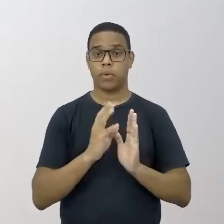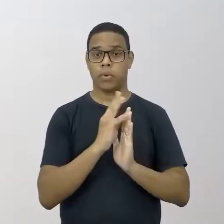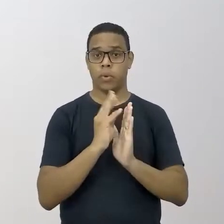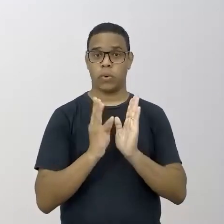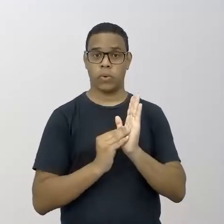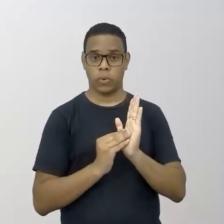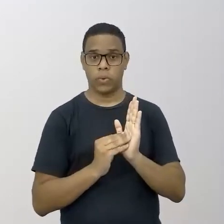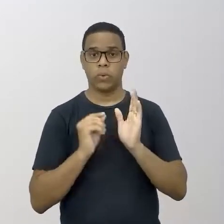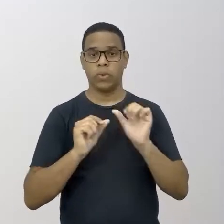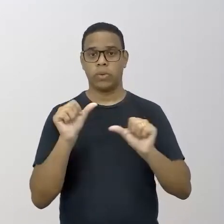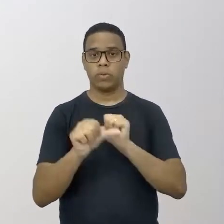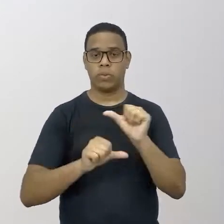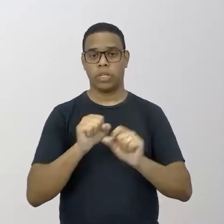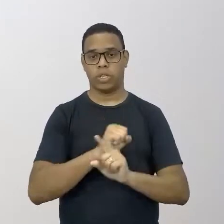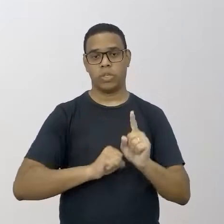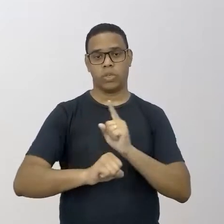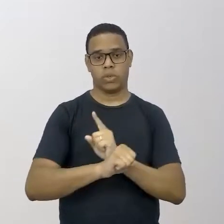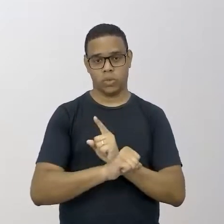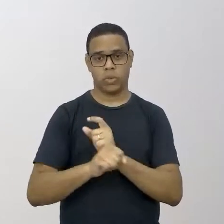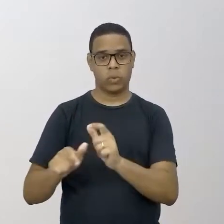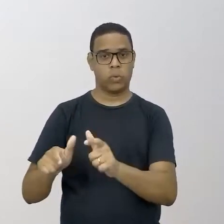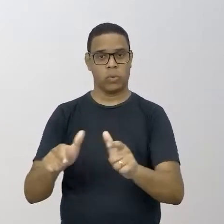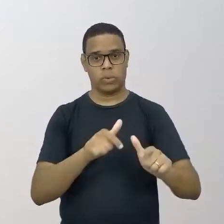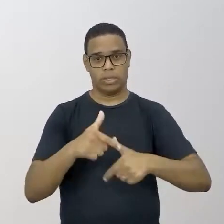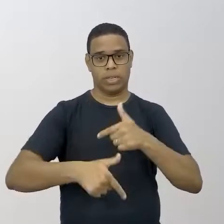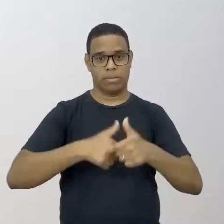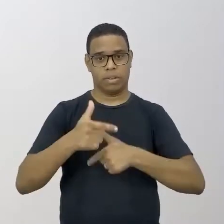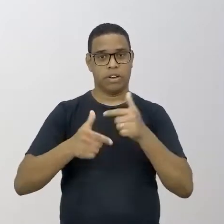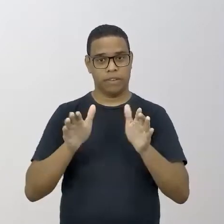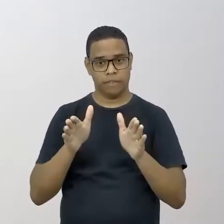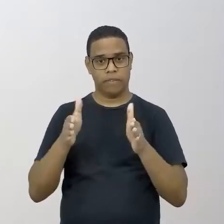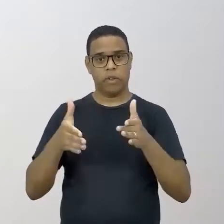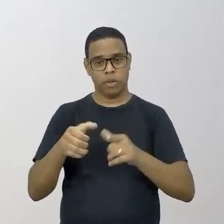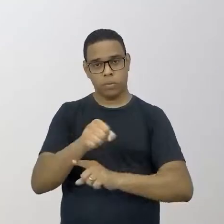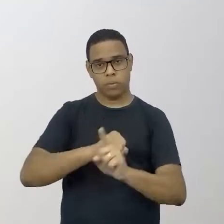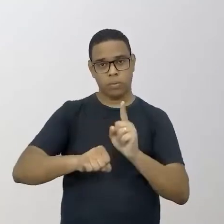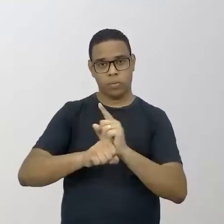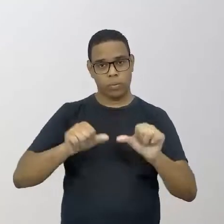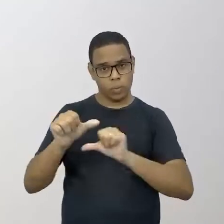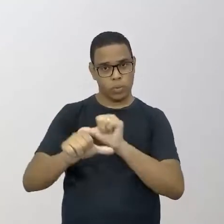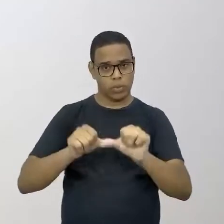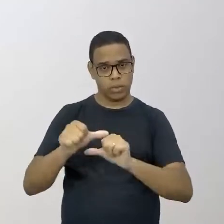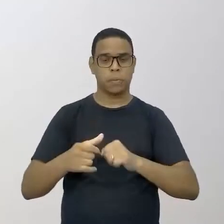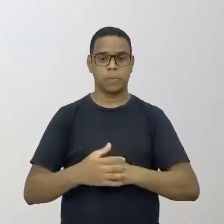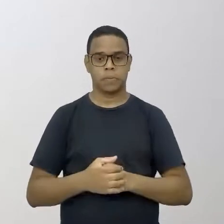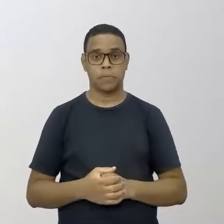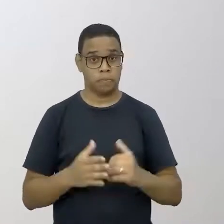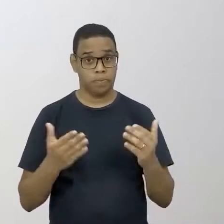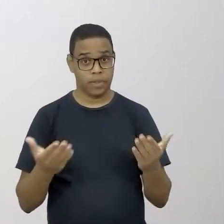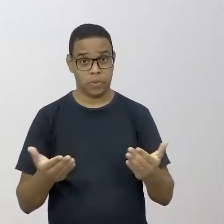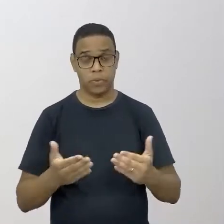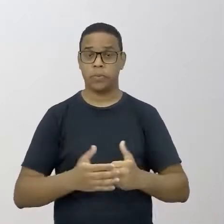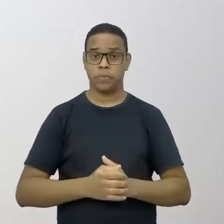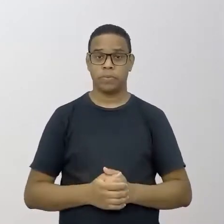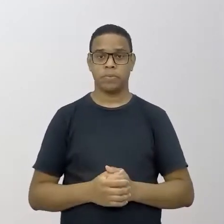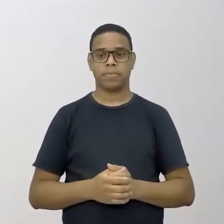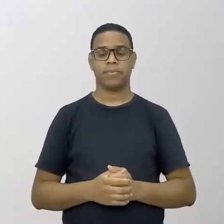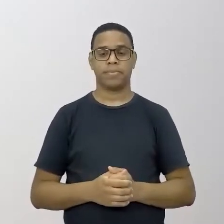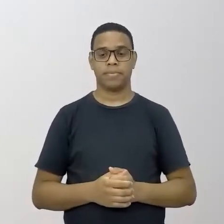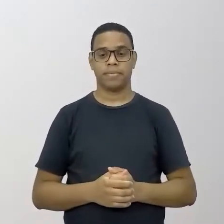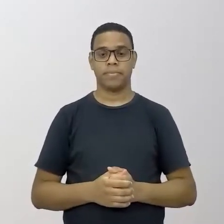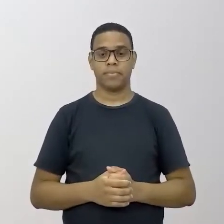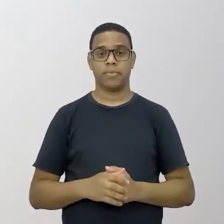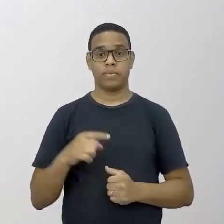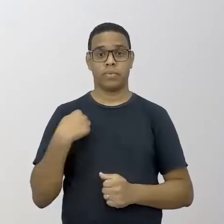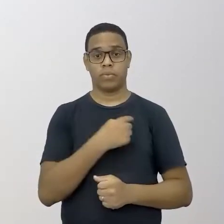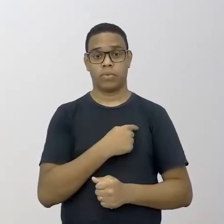conteúdo, que é Mudanças Sociais, Demografia e Trabalho, com ênfase nas mudanças sociais. Então, para isso a gente